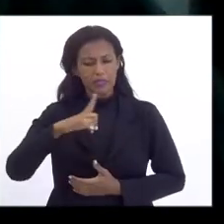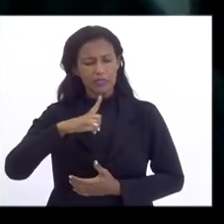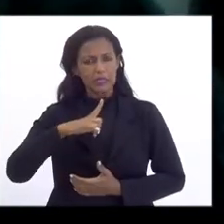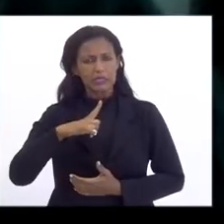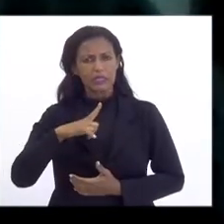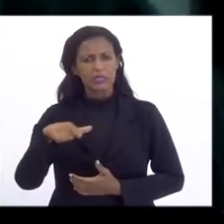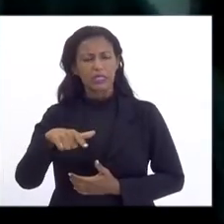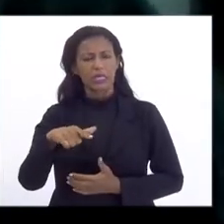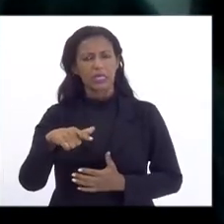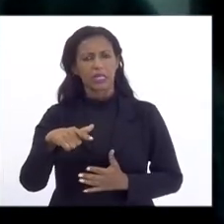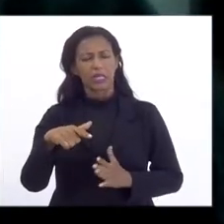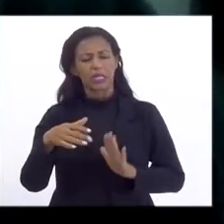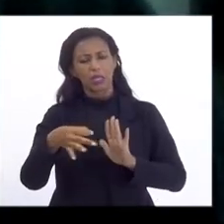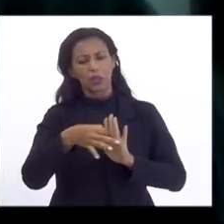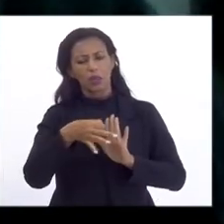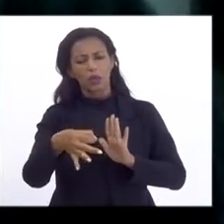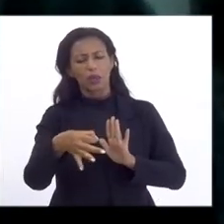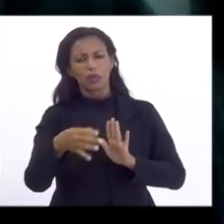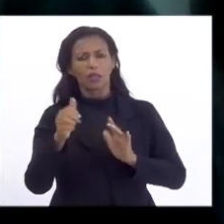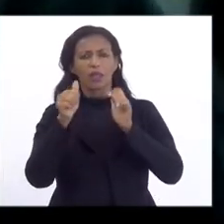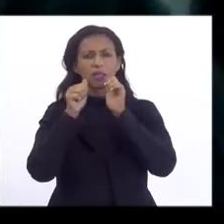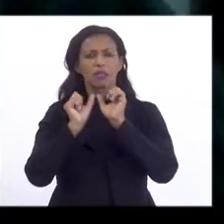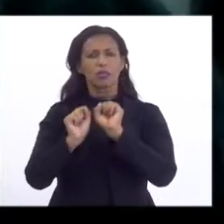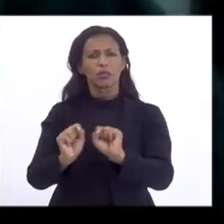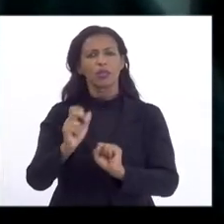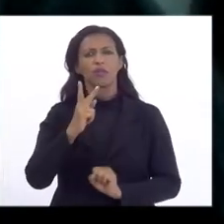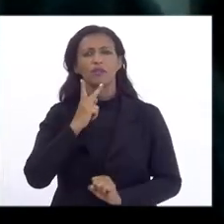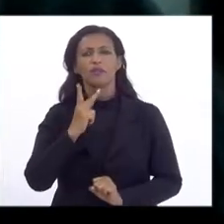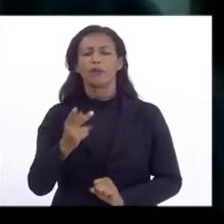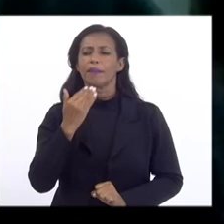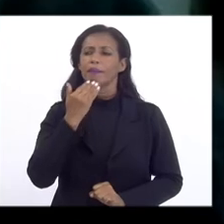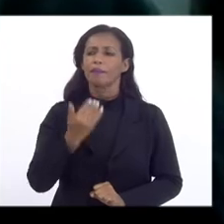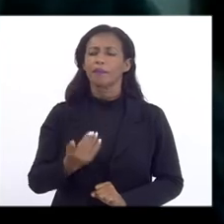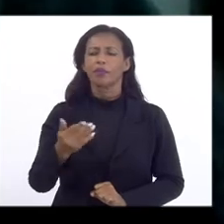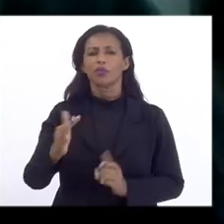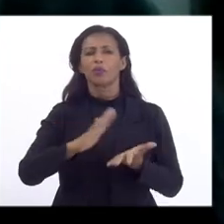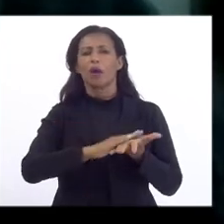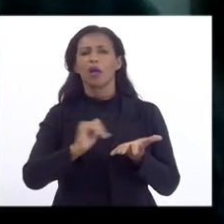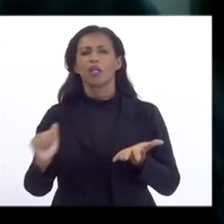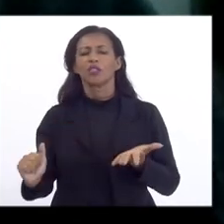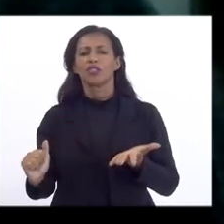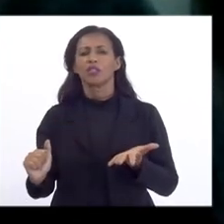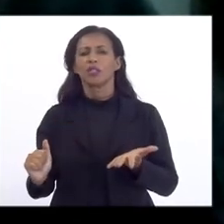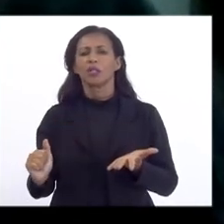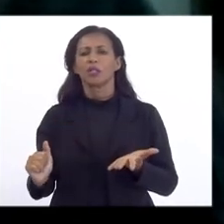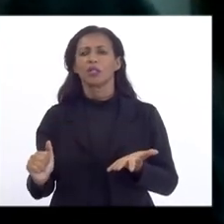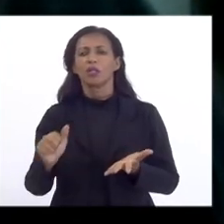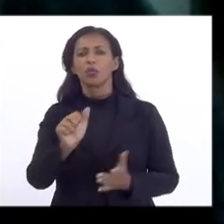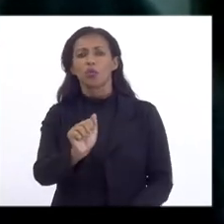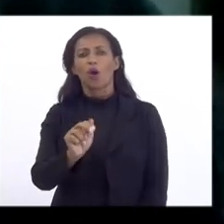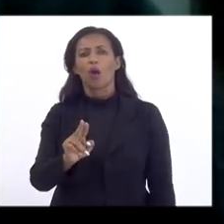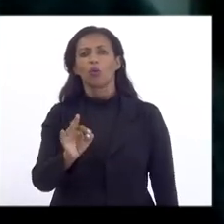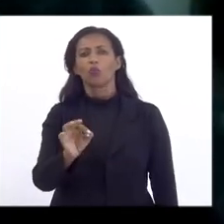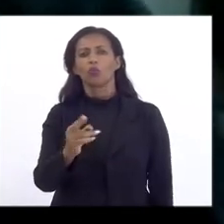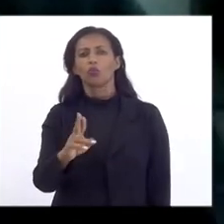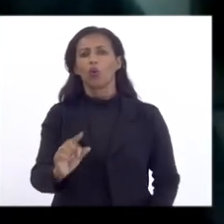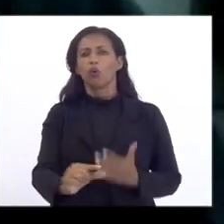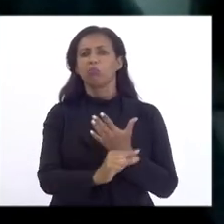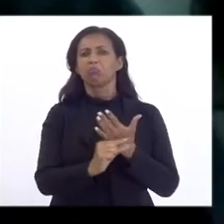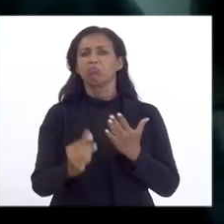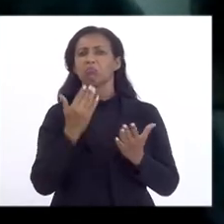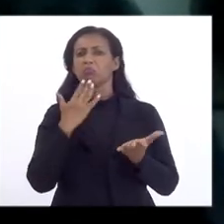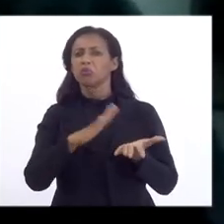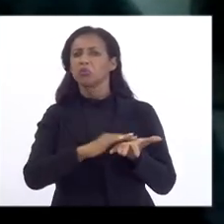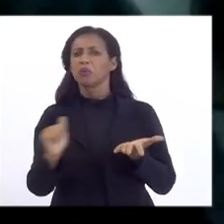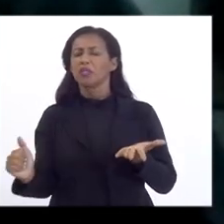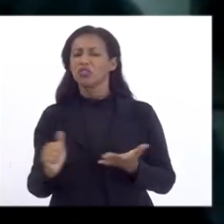Tem aqui uma observação da minha assessoria dizendo: solicitamos a retirada de pauta a pedido do autor. Mas será que é isso